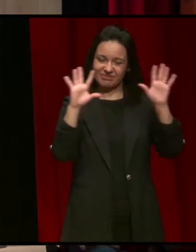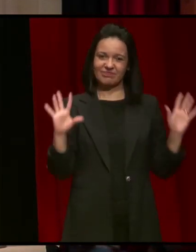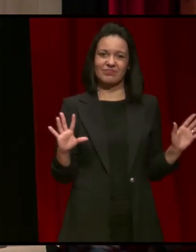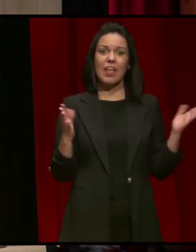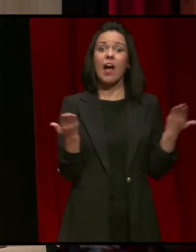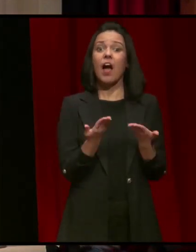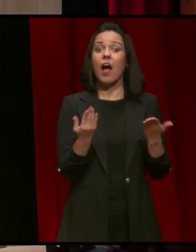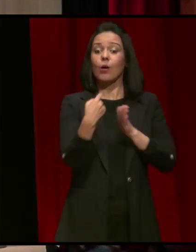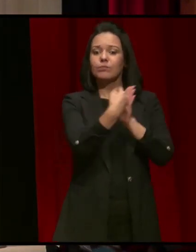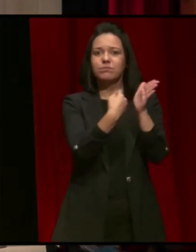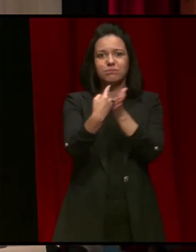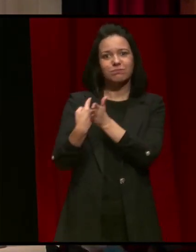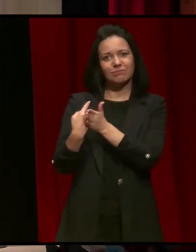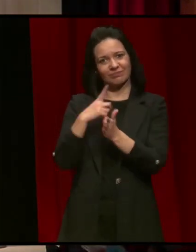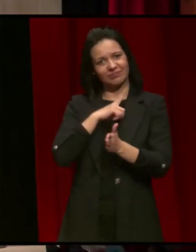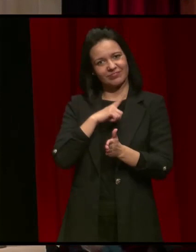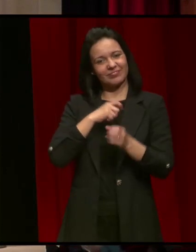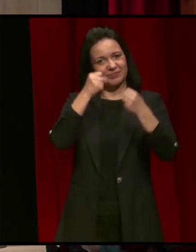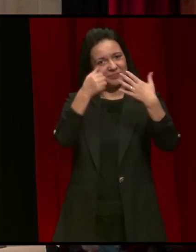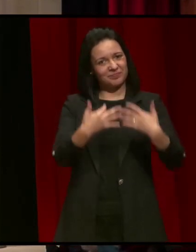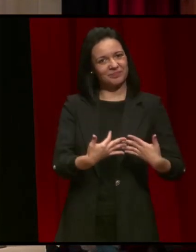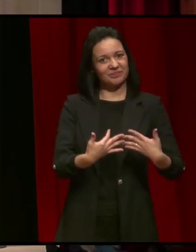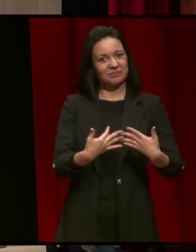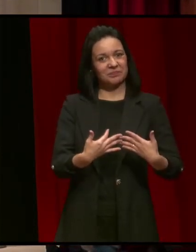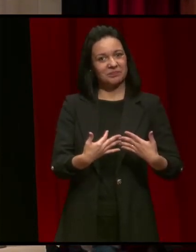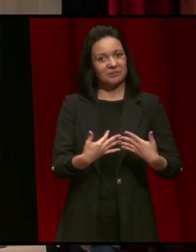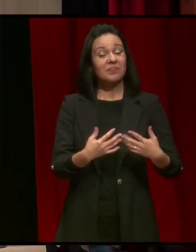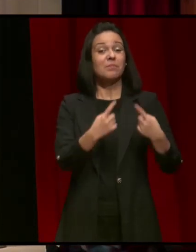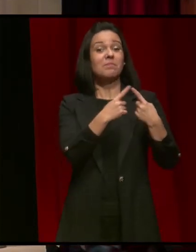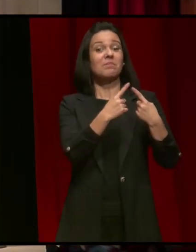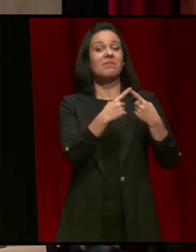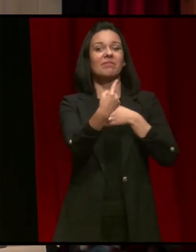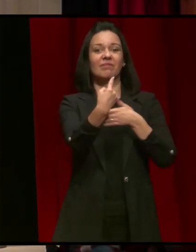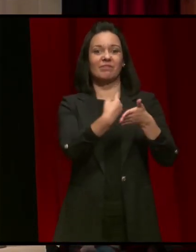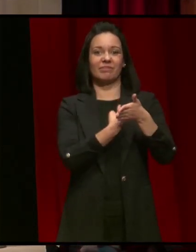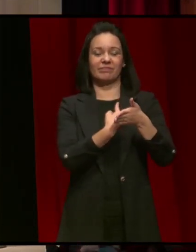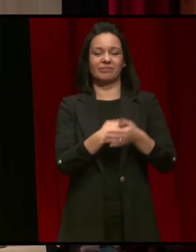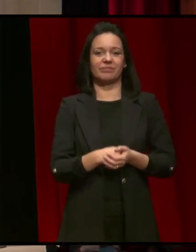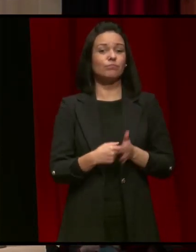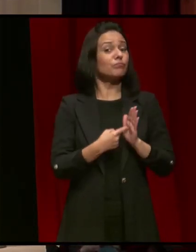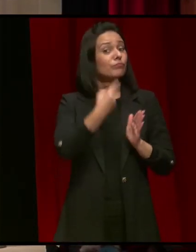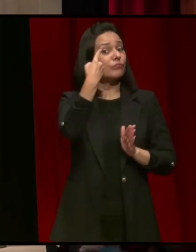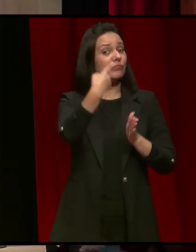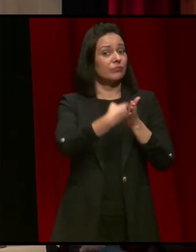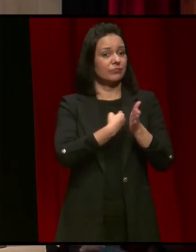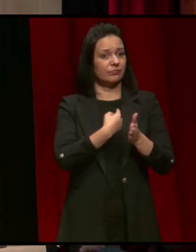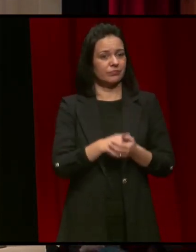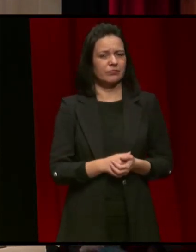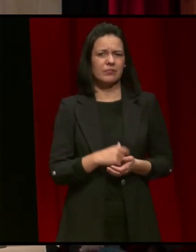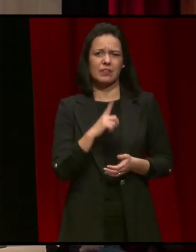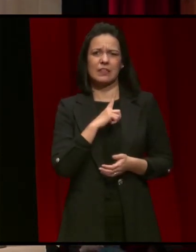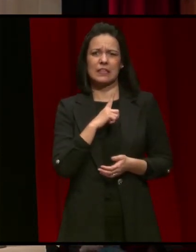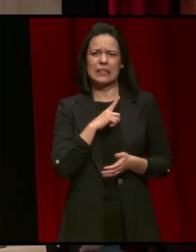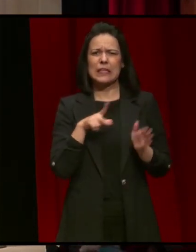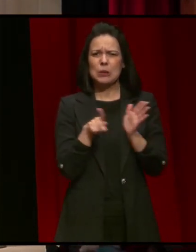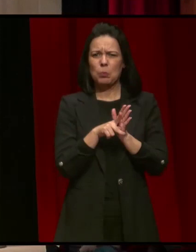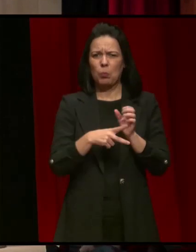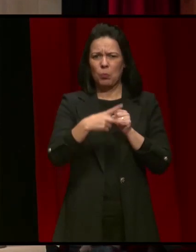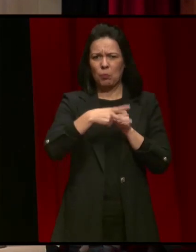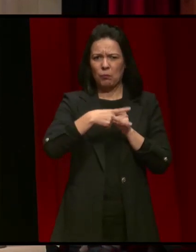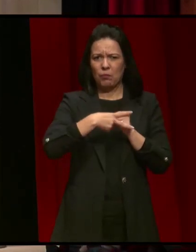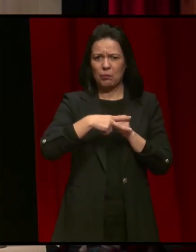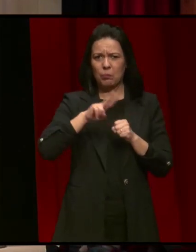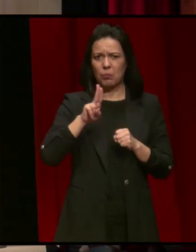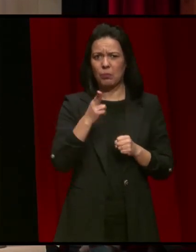algumas perguntas que vieram. A primeira é com relação àqueles verbos hebraicos,